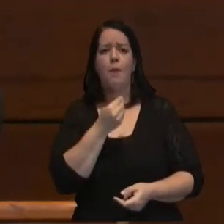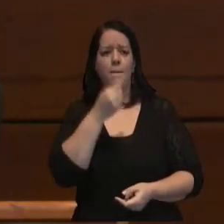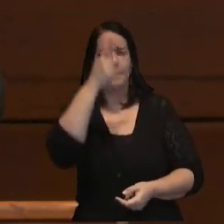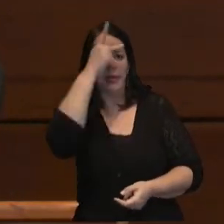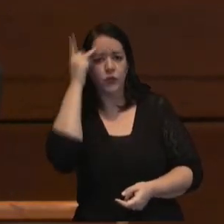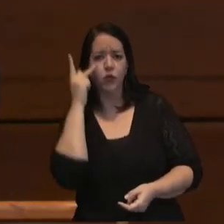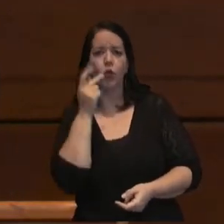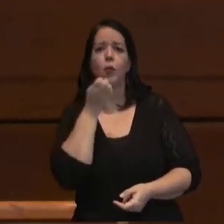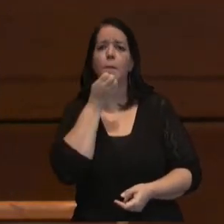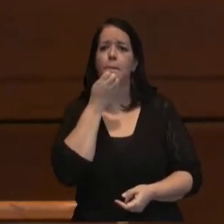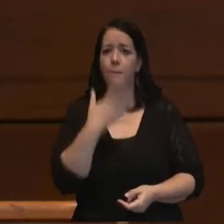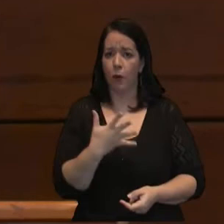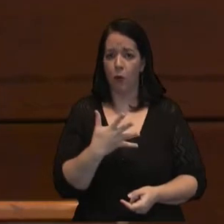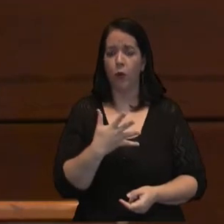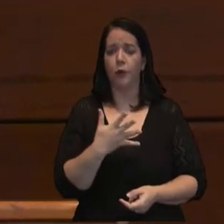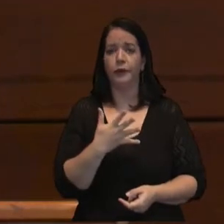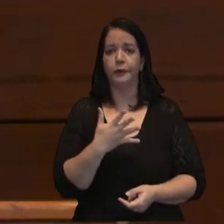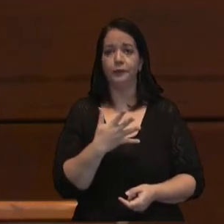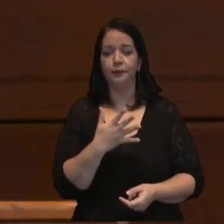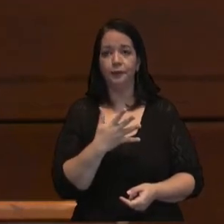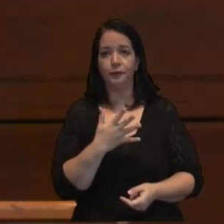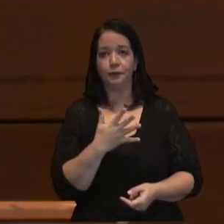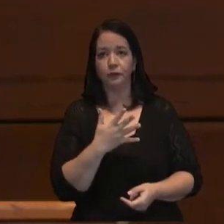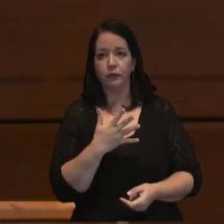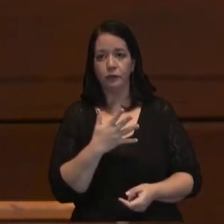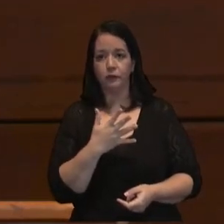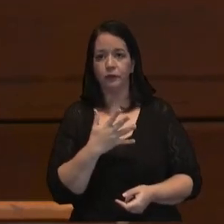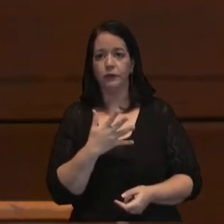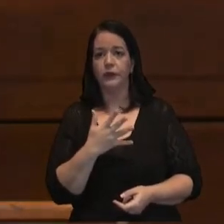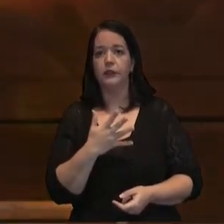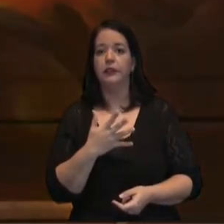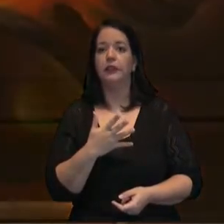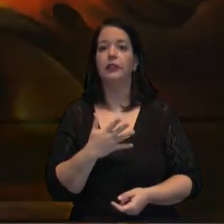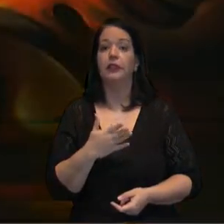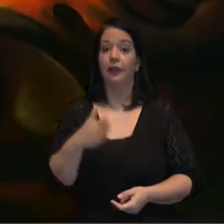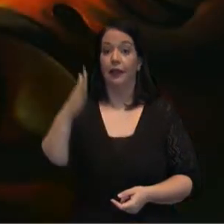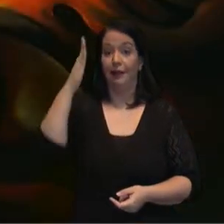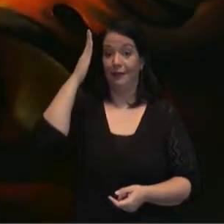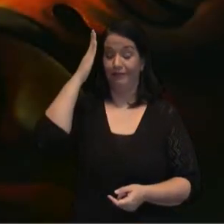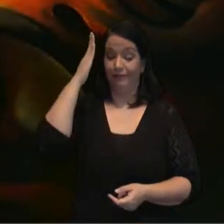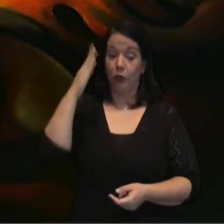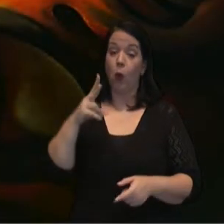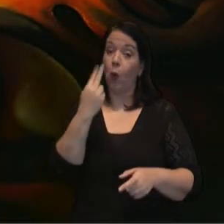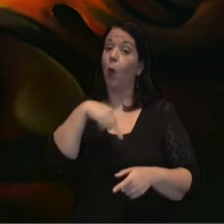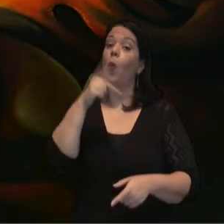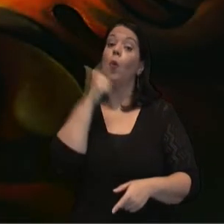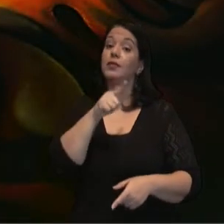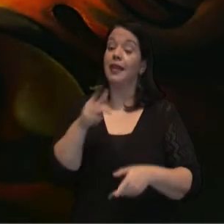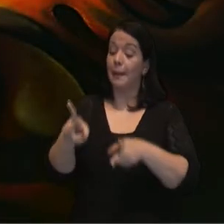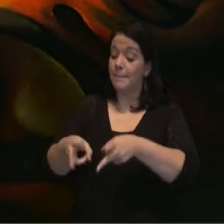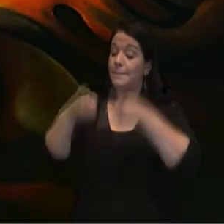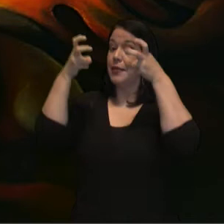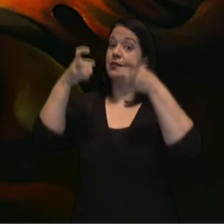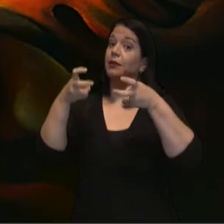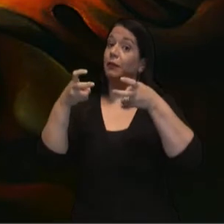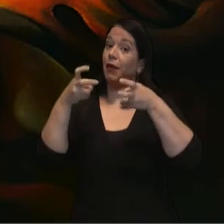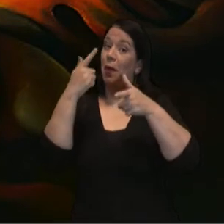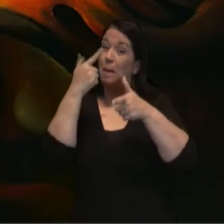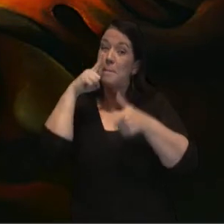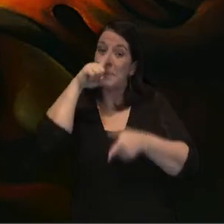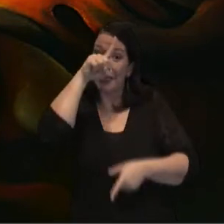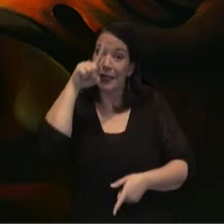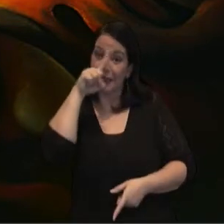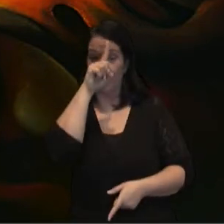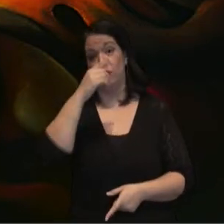visão e uma perspectiva correta das realidades ameaçadoras desta vida.